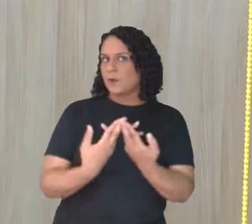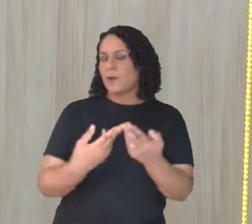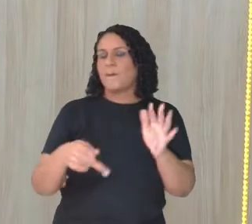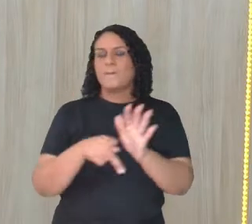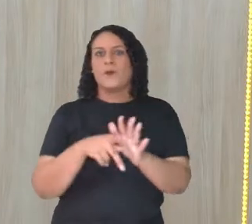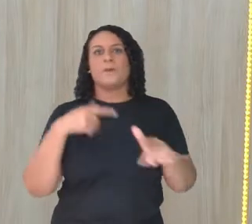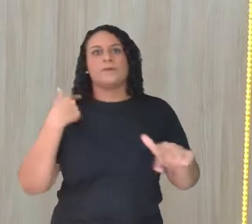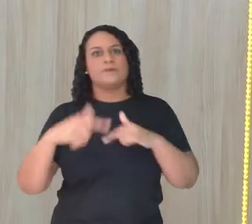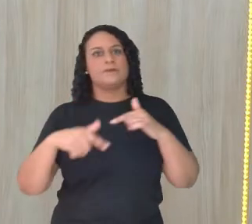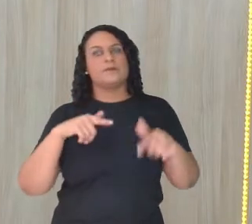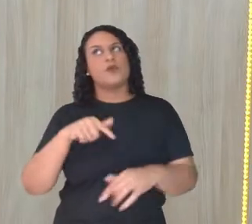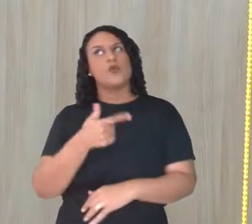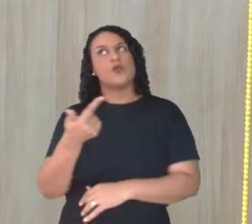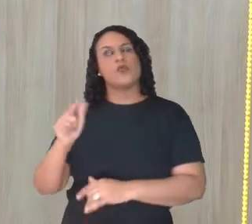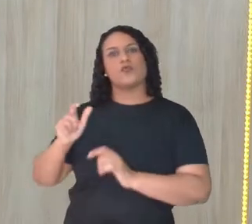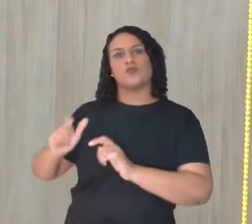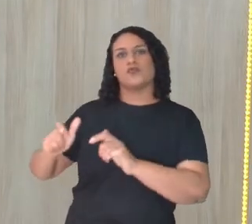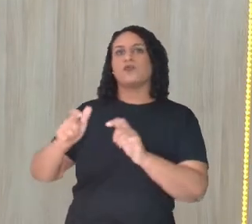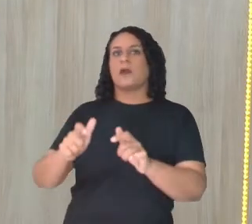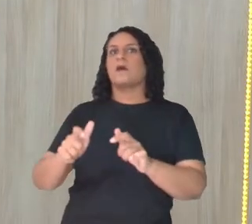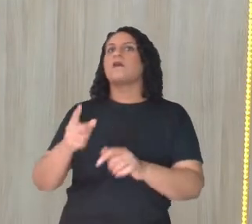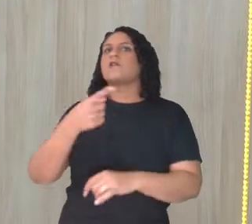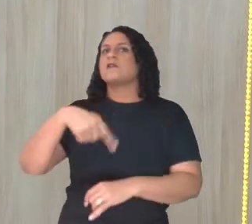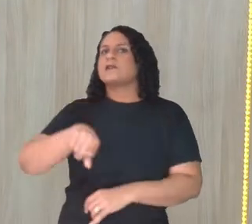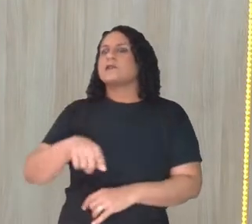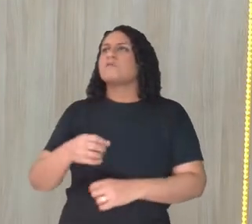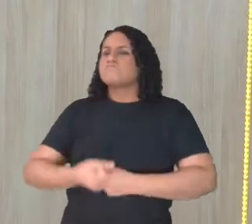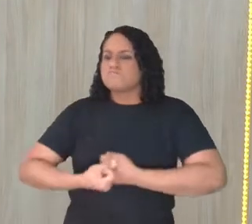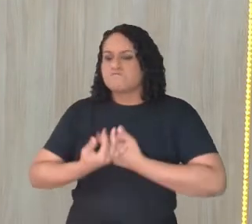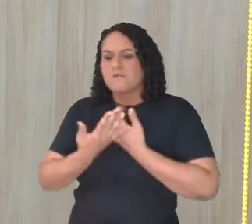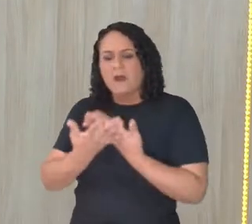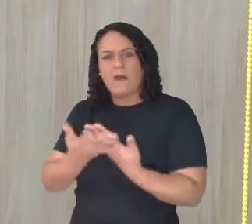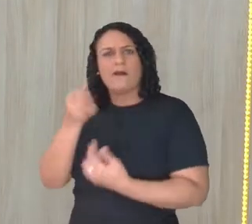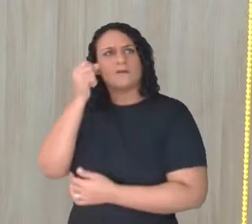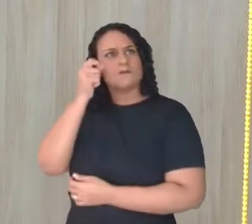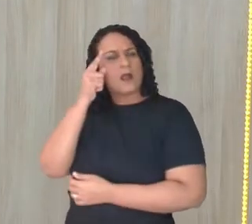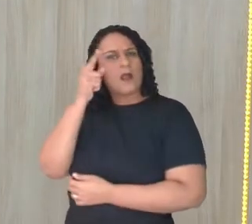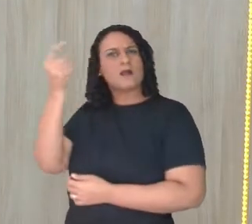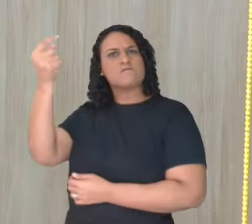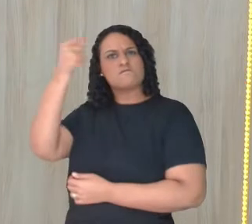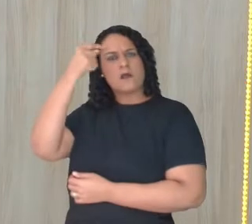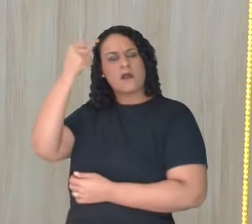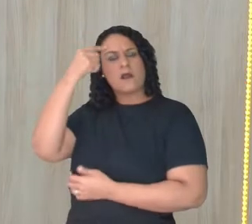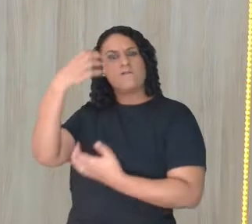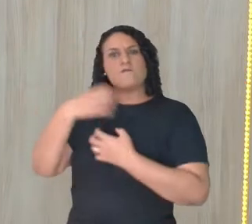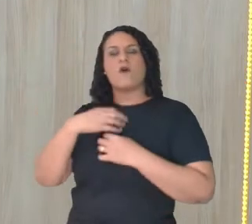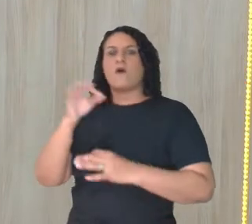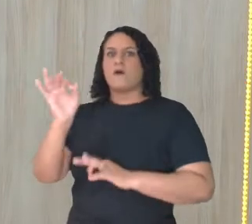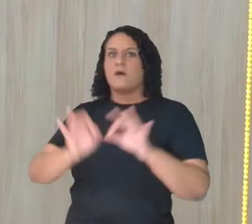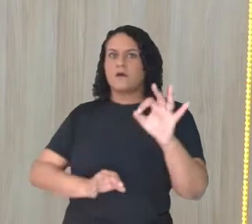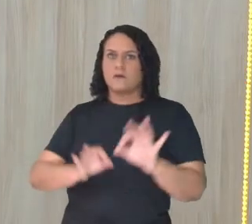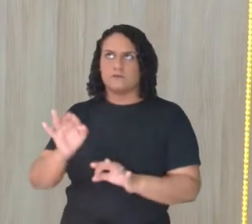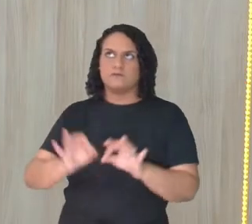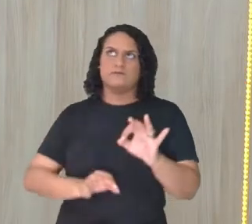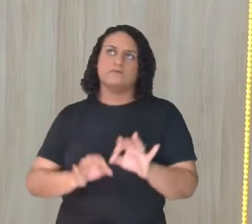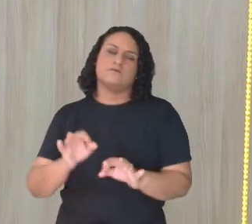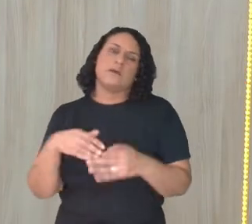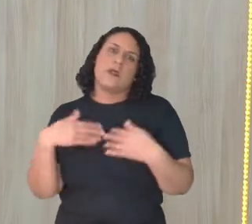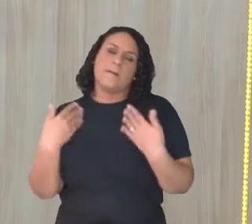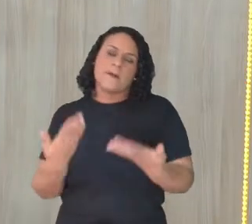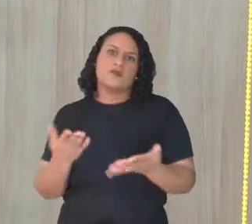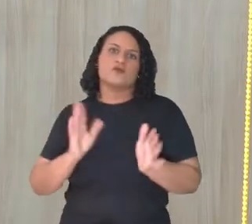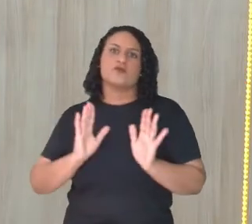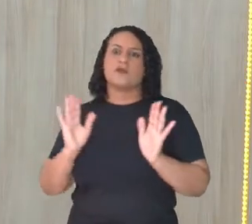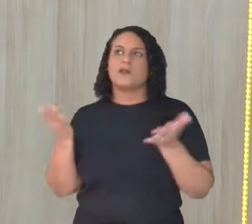em algum lugar que você consegue expor seus pensamentos, suas ideias, de forma organizada, ainda que não seja